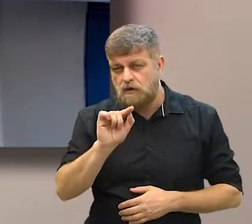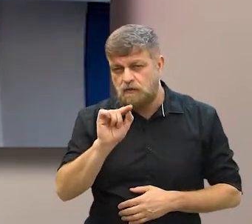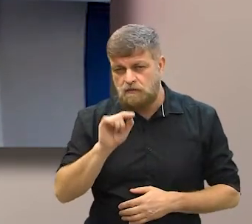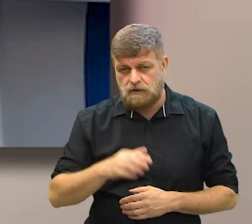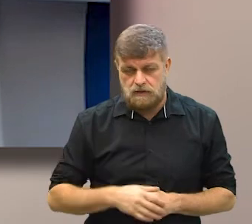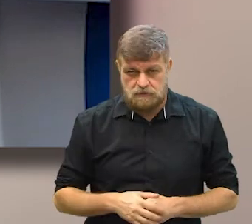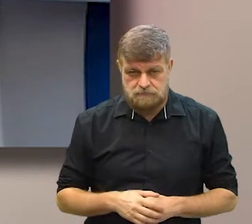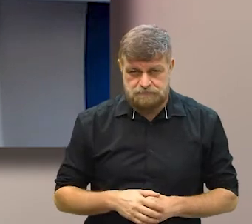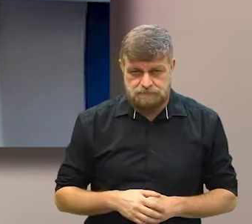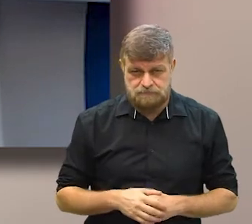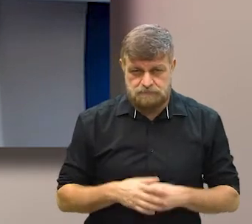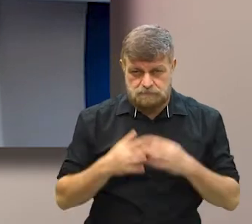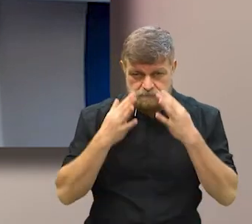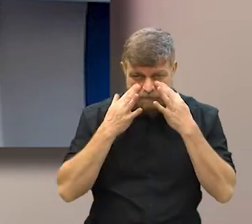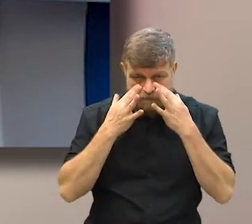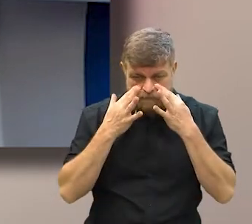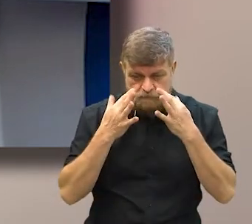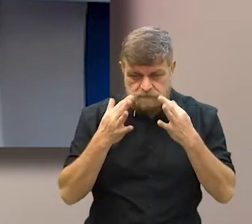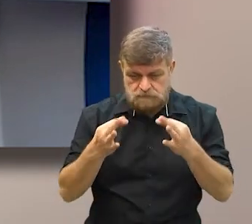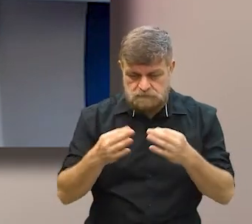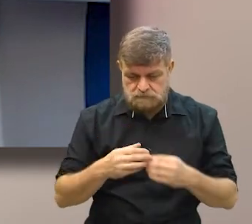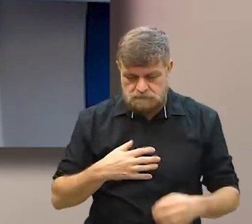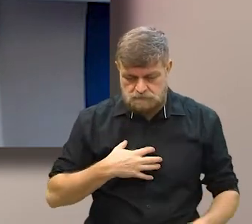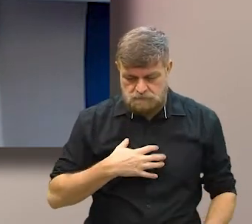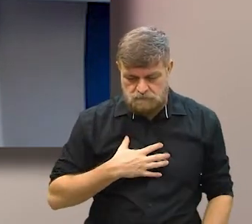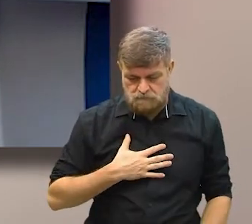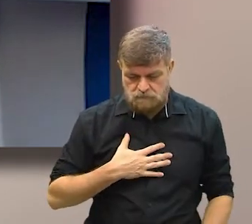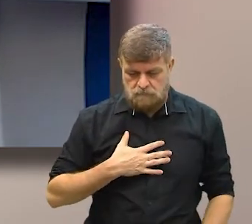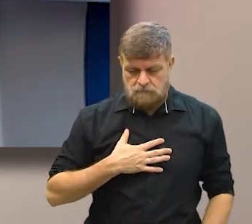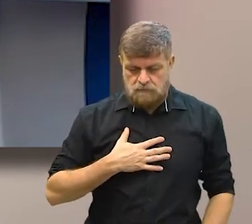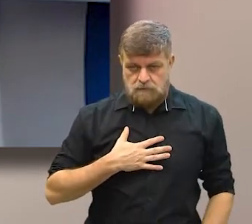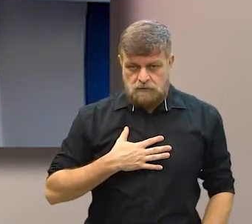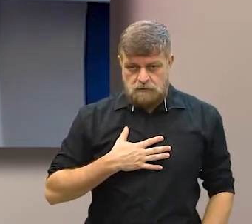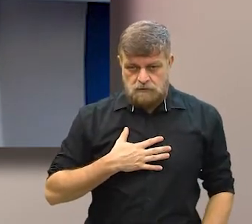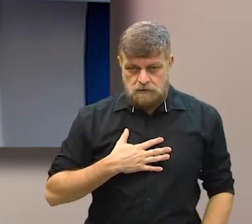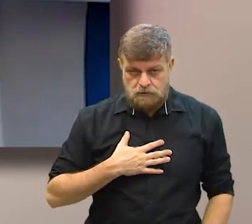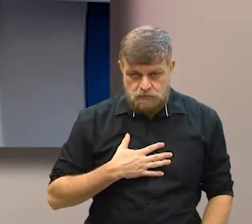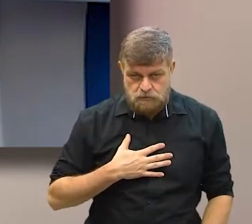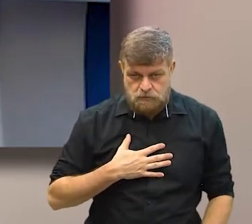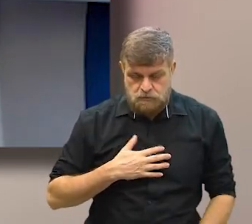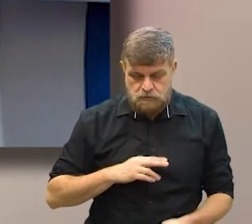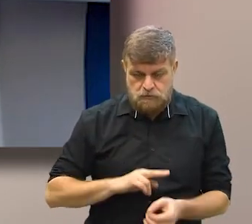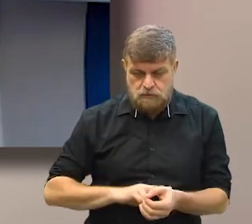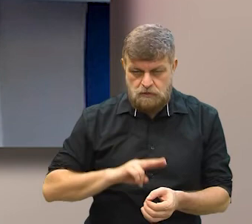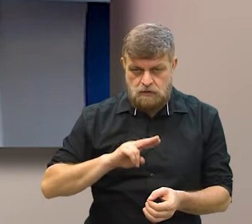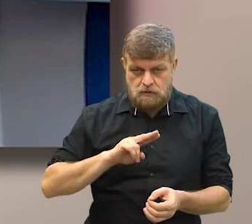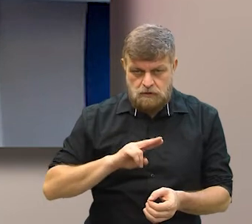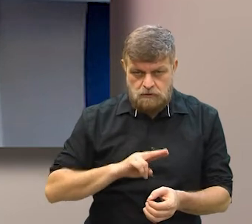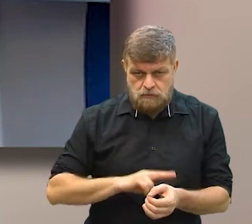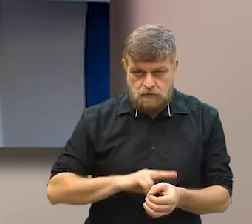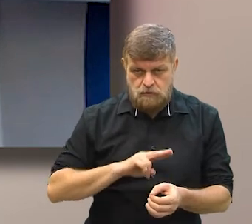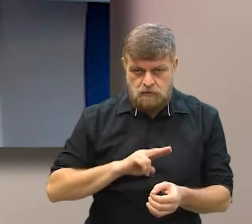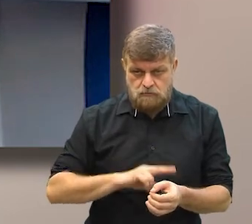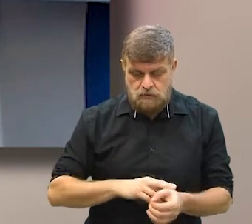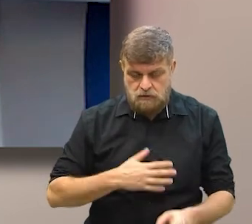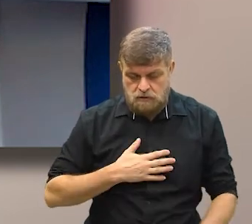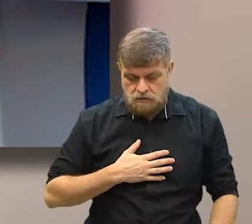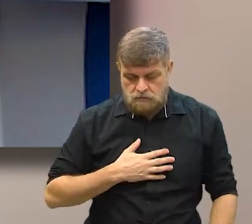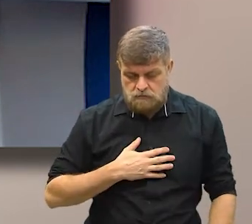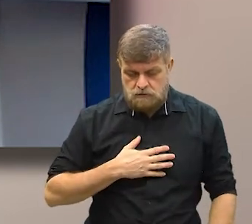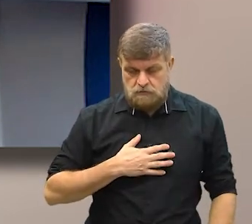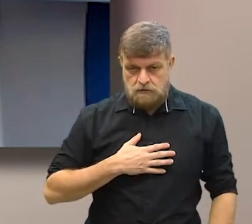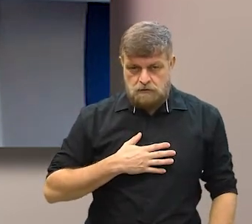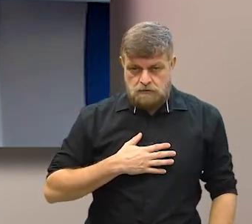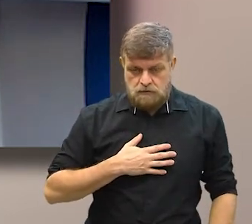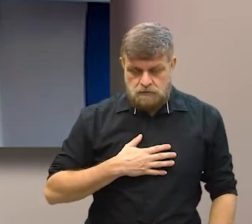simplesmente observa o ritmo da sua respiração, sem julgamento,